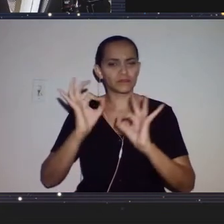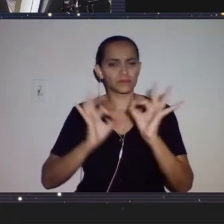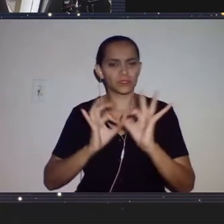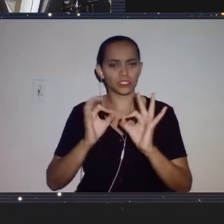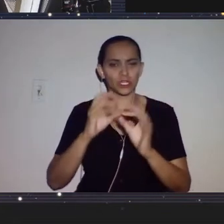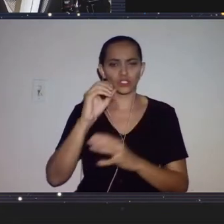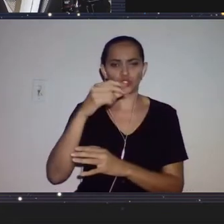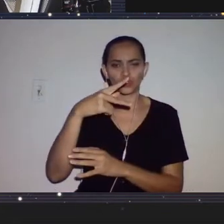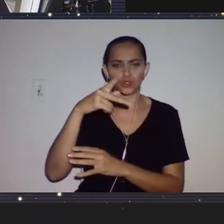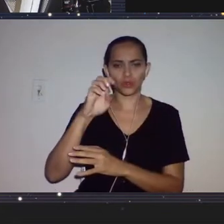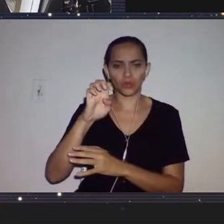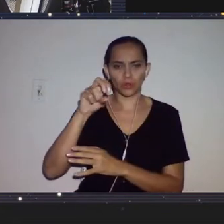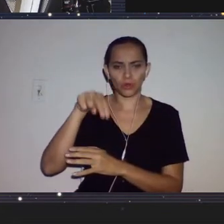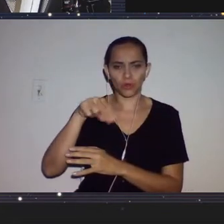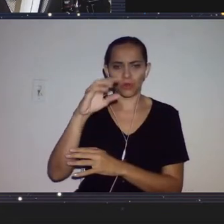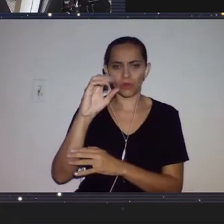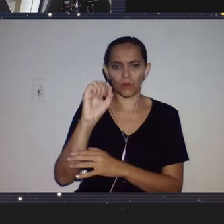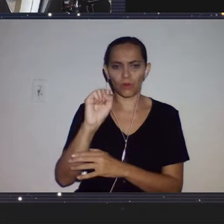projetos individuais?